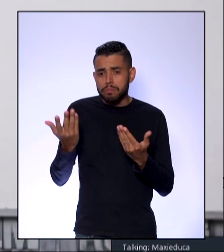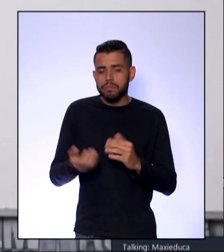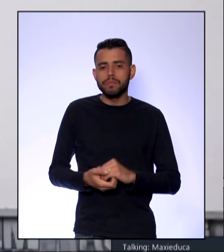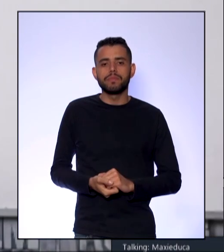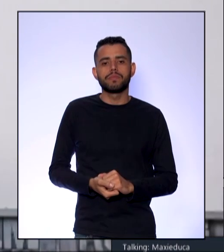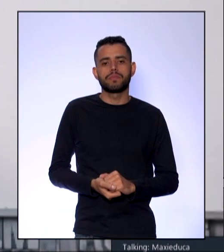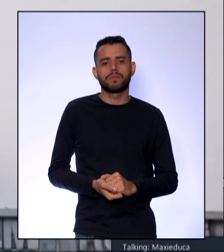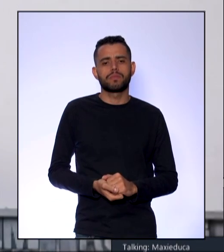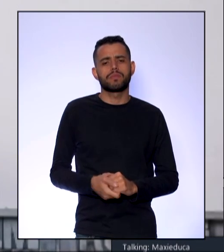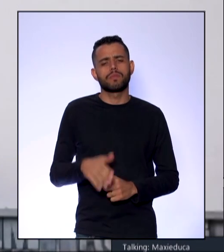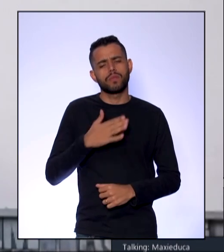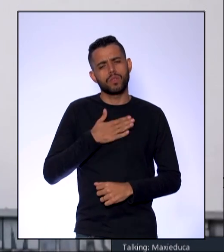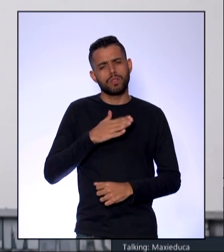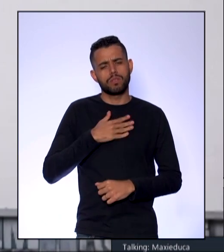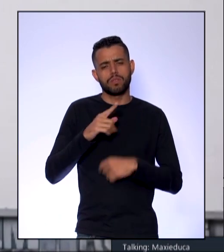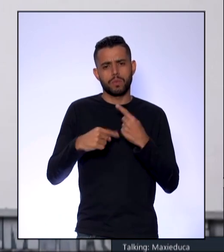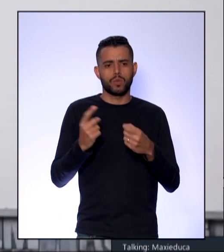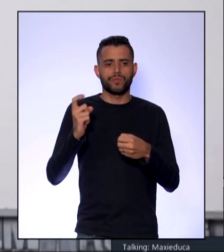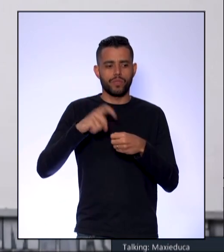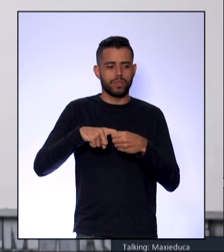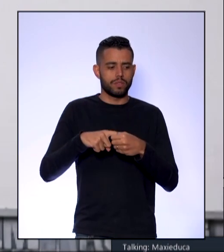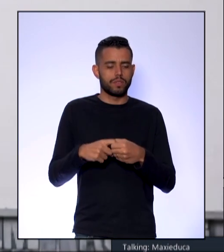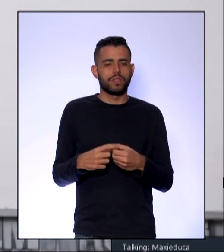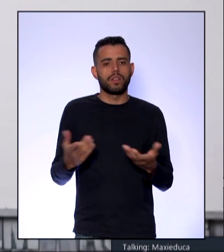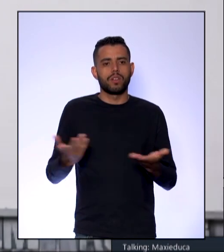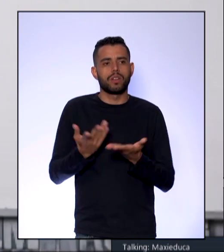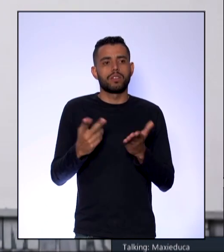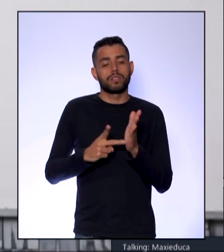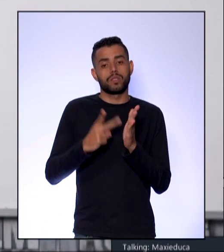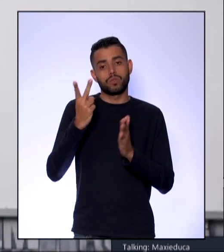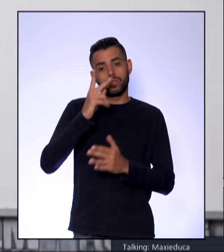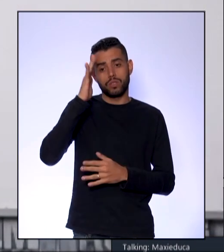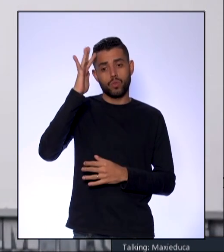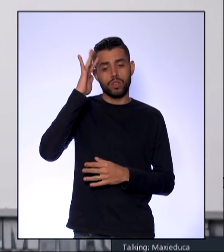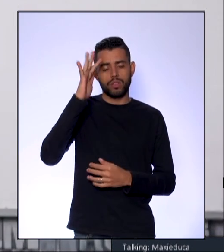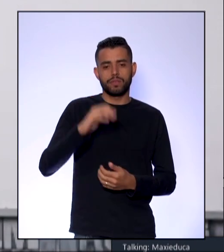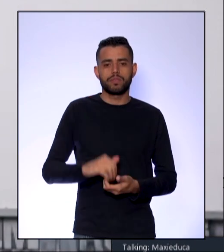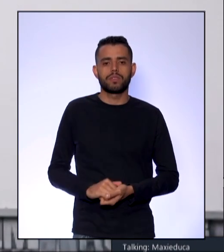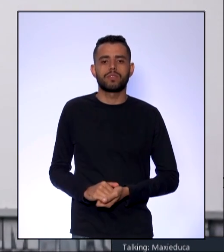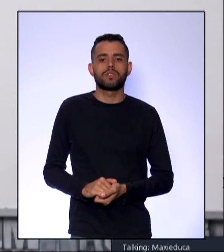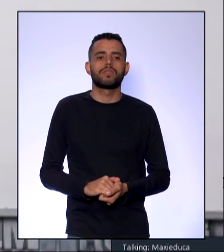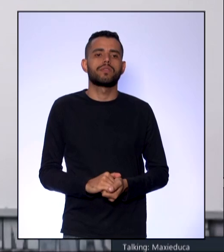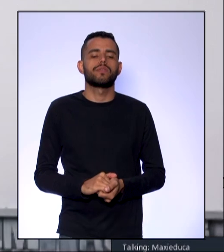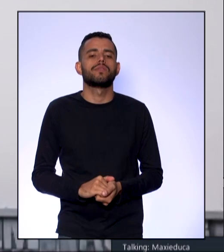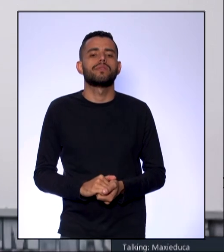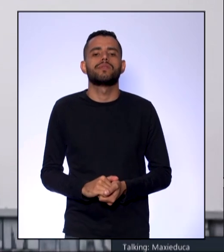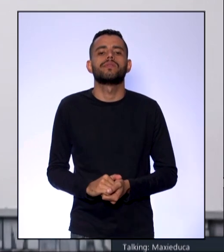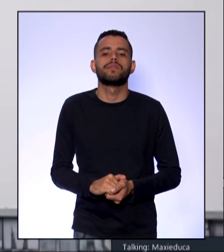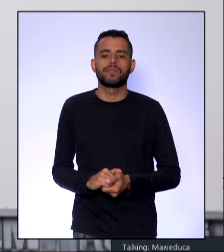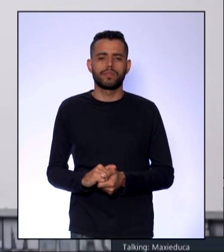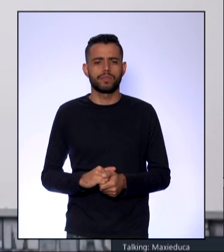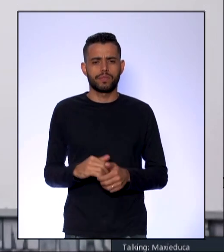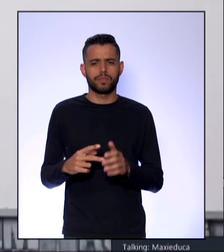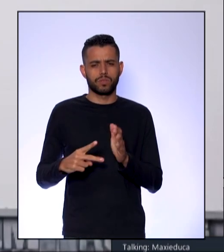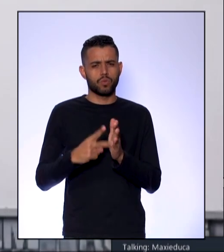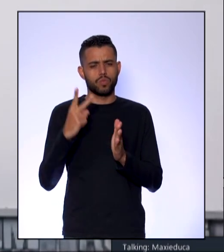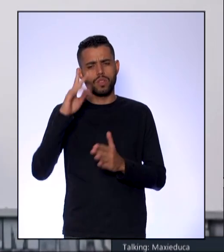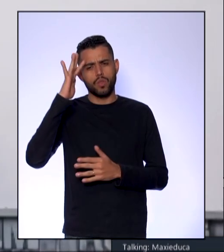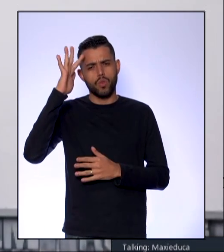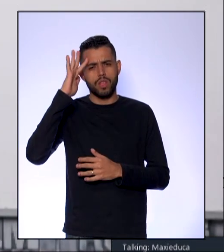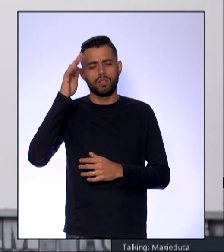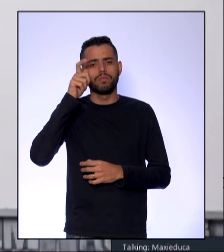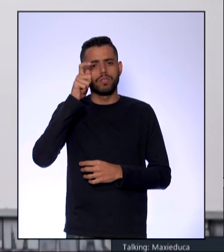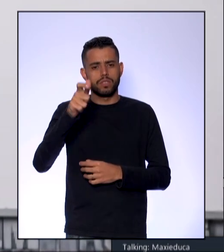Bom, tá tranquilo, daqui a pouco a gente volta para cá. Vamos para a segunda teoria. A segunda teoria, ela é bem interessante. Olha